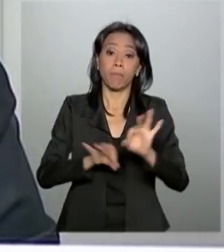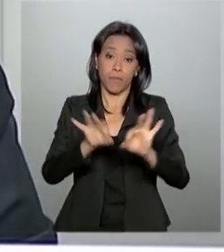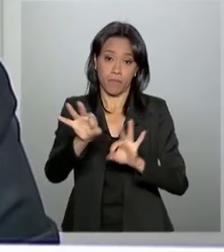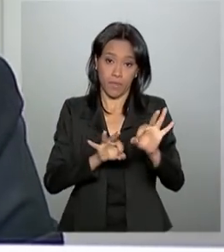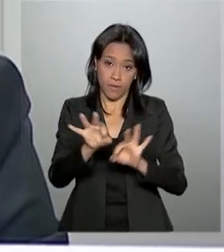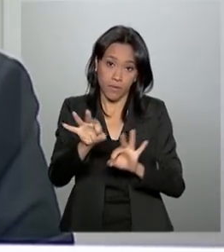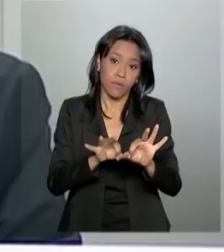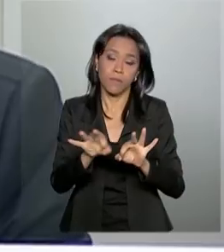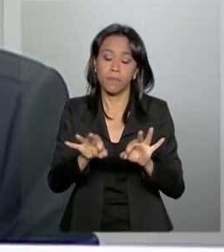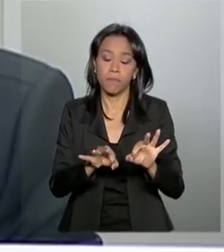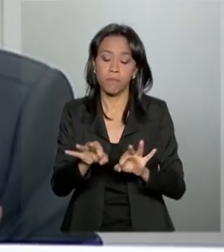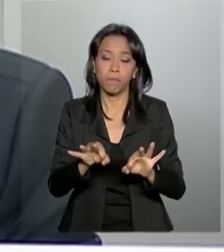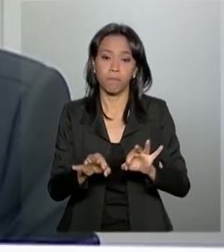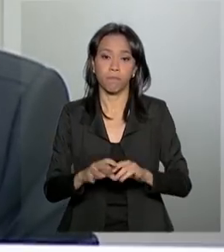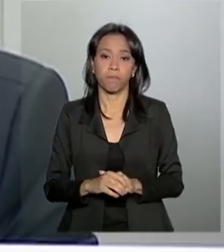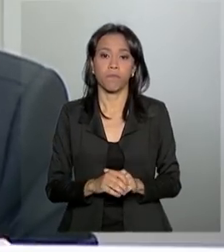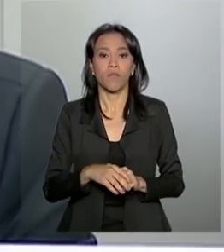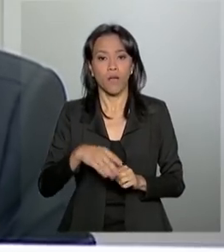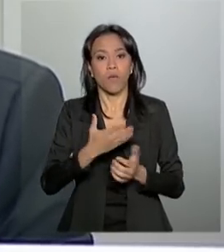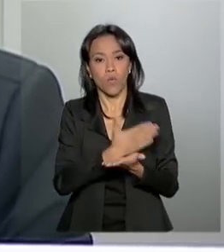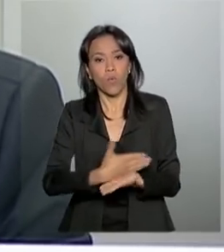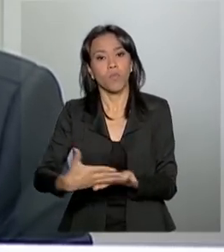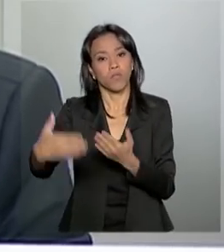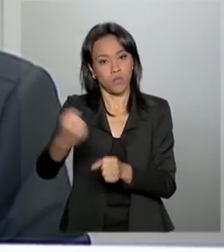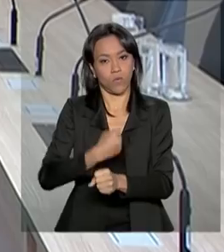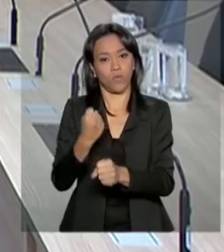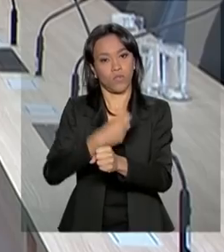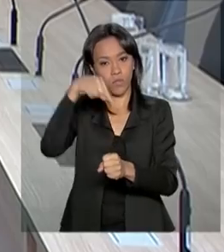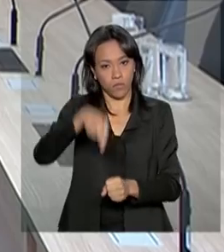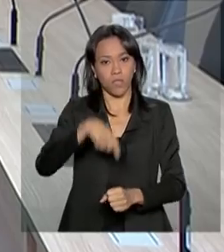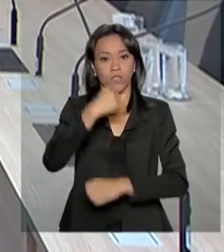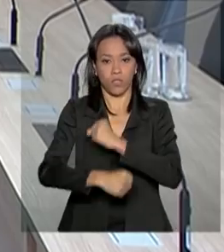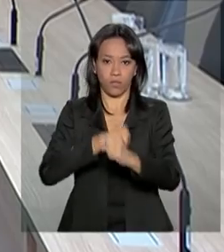para as obras este ano.